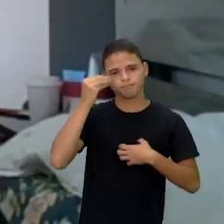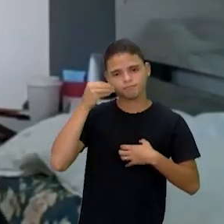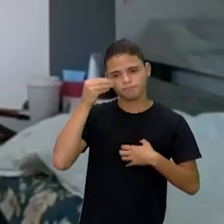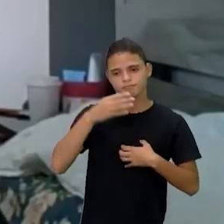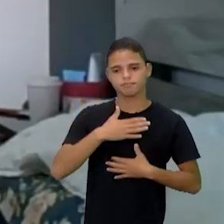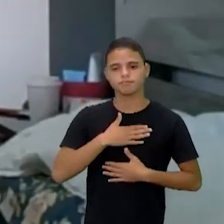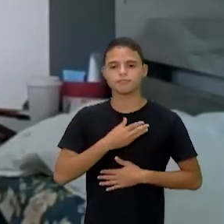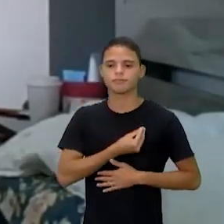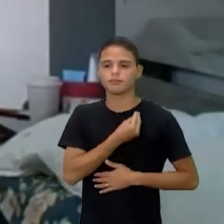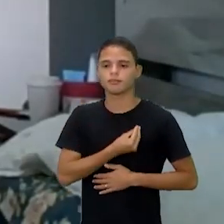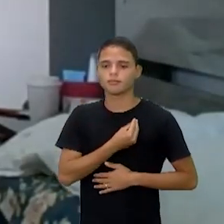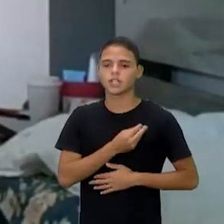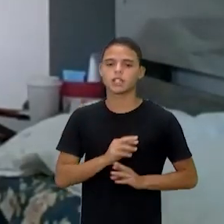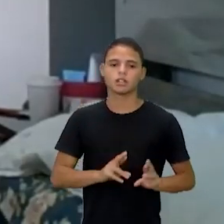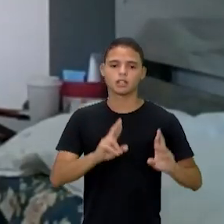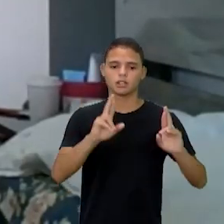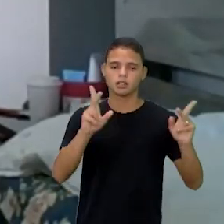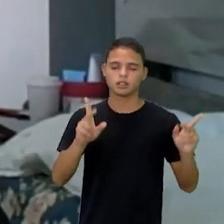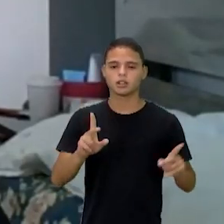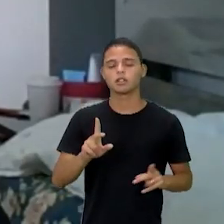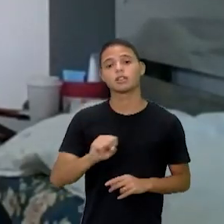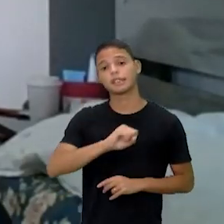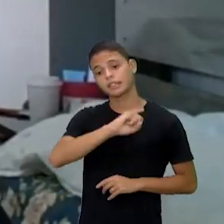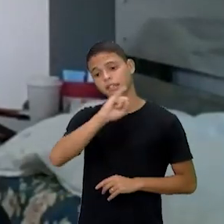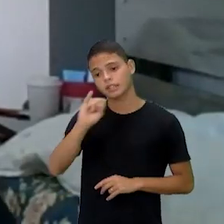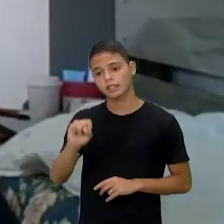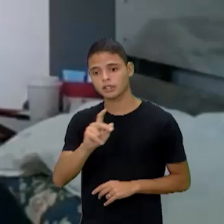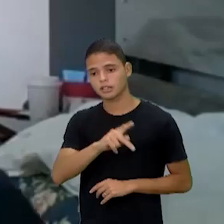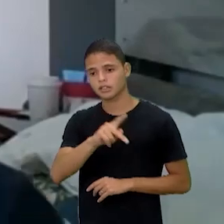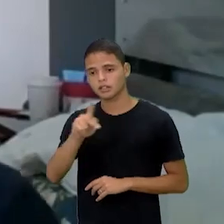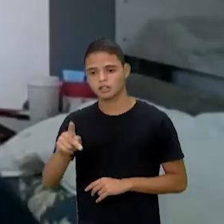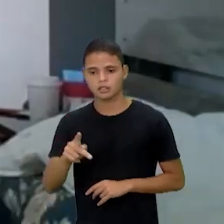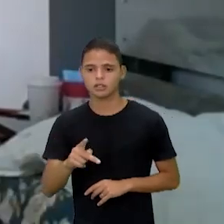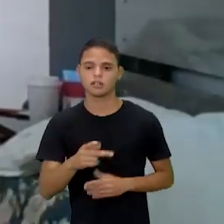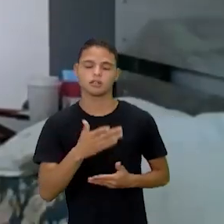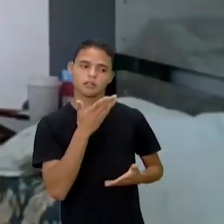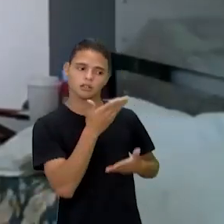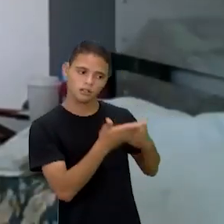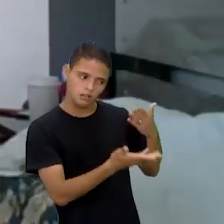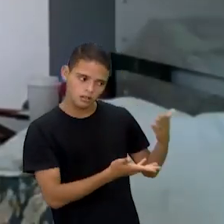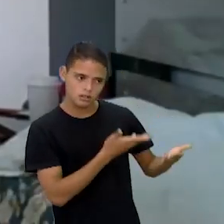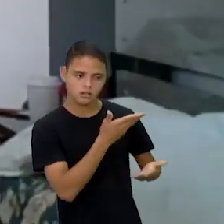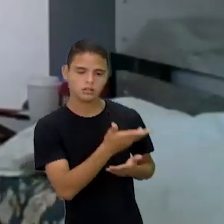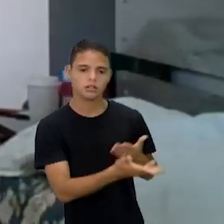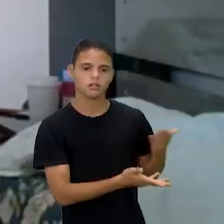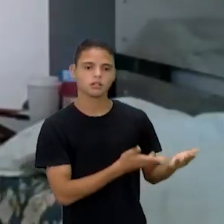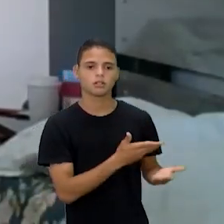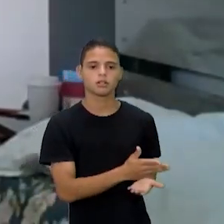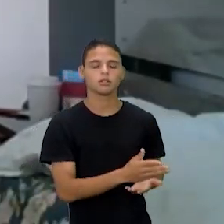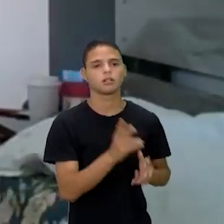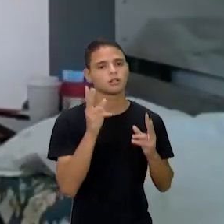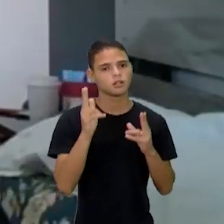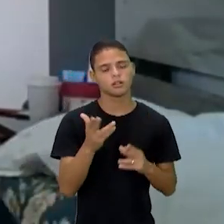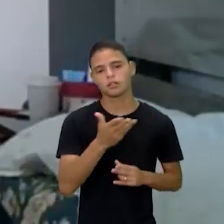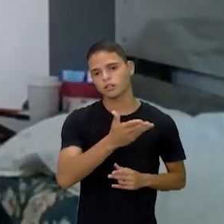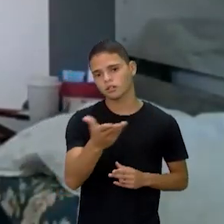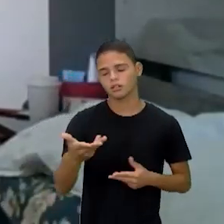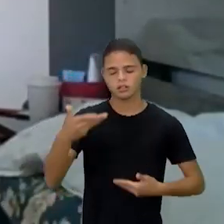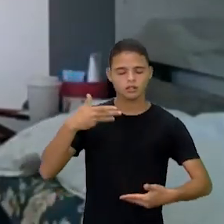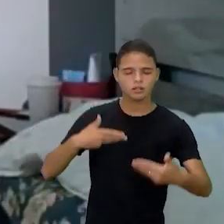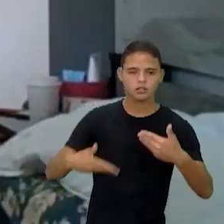vida seria muito diferente. Eu acho que isso evitaria muito sofrimento para mim se eu tivesse professores como vocês me